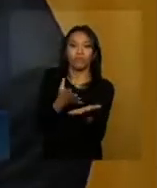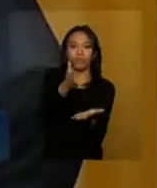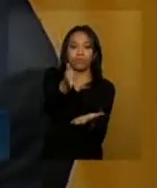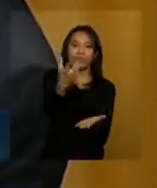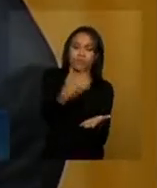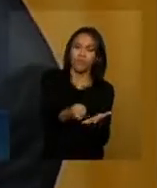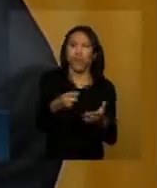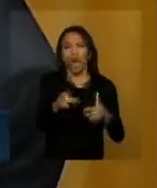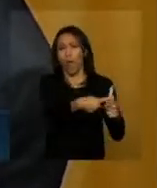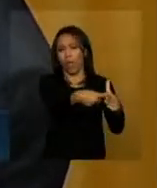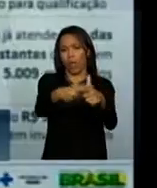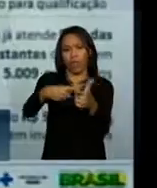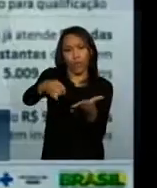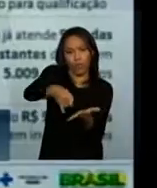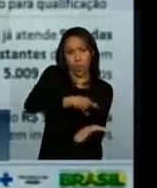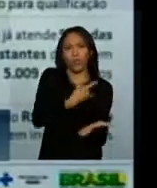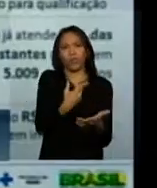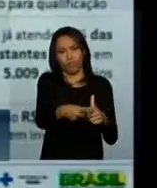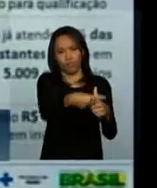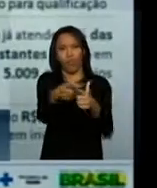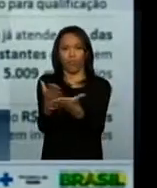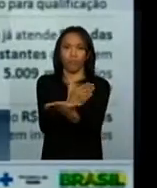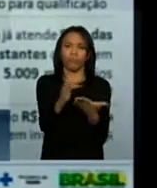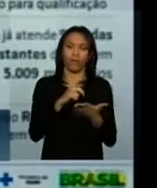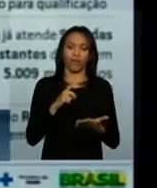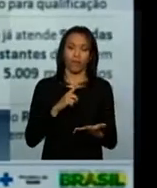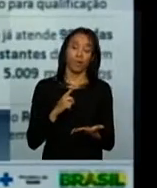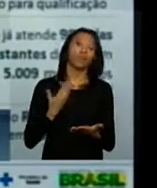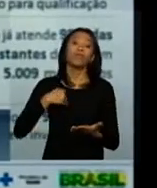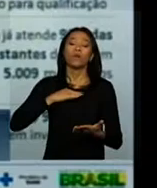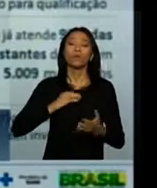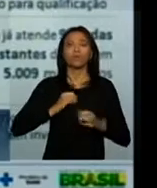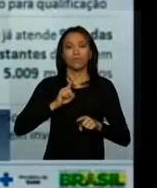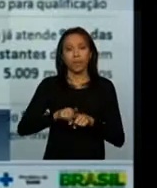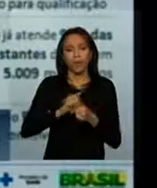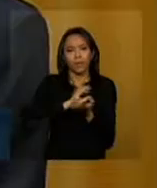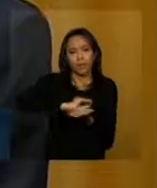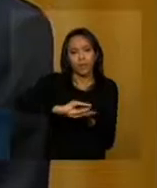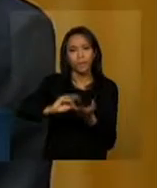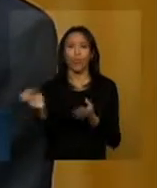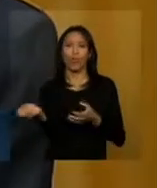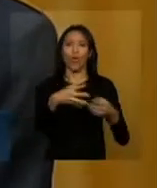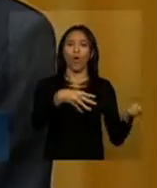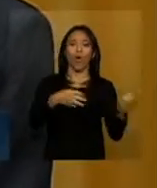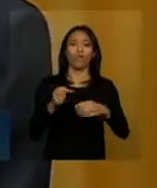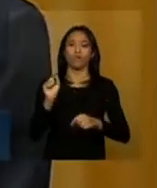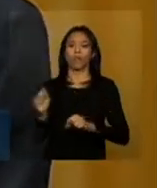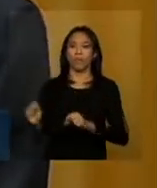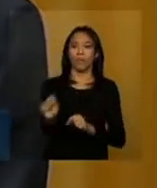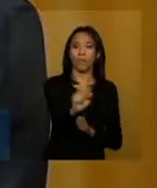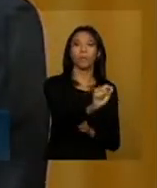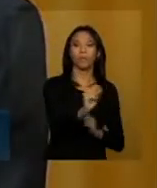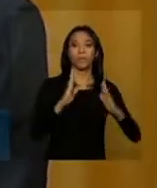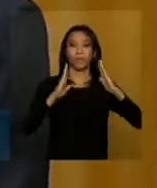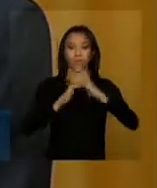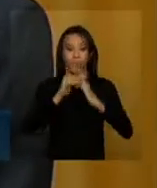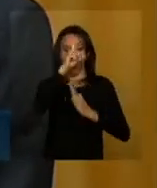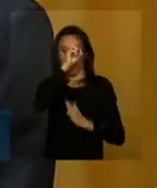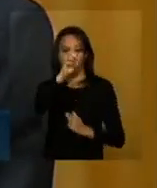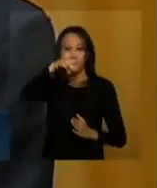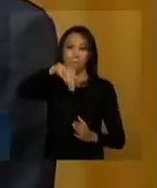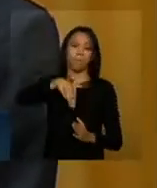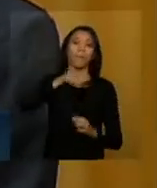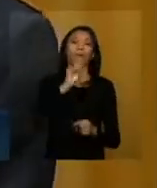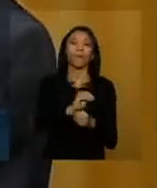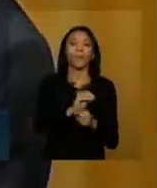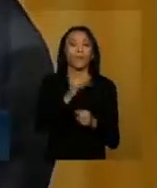registro, e aí qualificando todo esse pré-natal, investindo em maternidades, novas maternidades, dentro do Pacto pela Saúde,